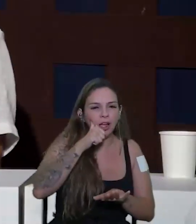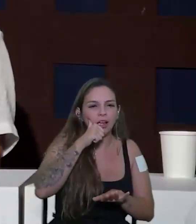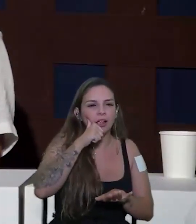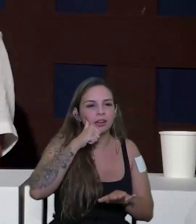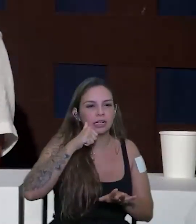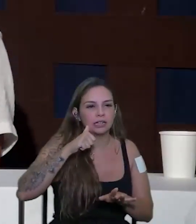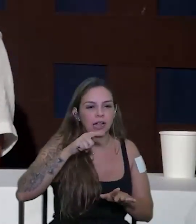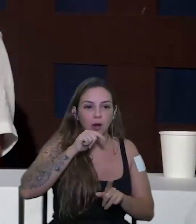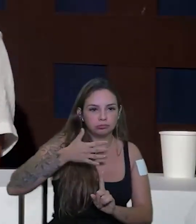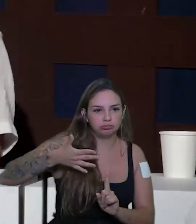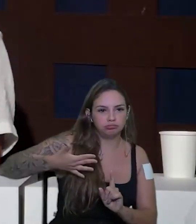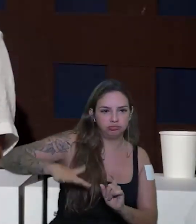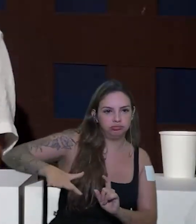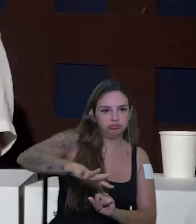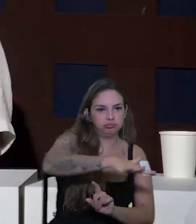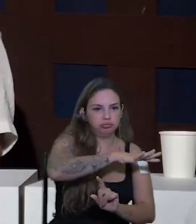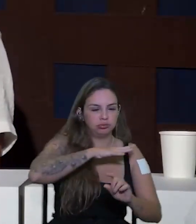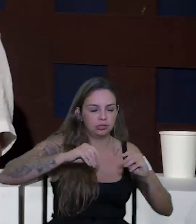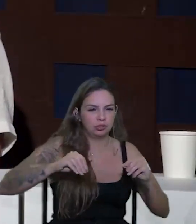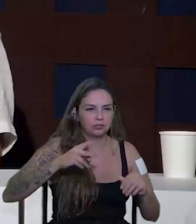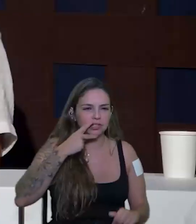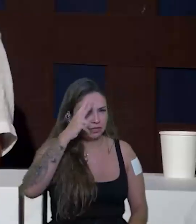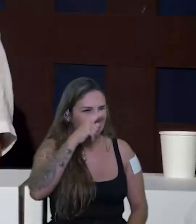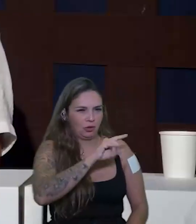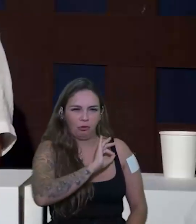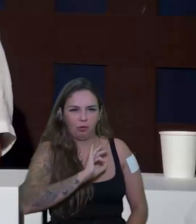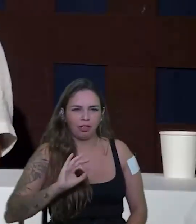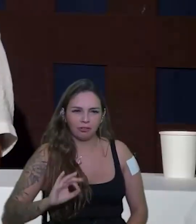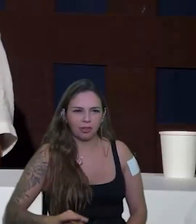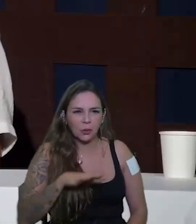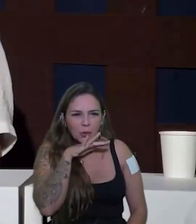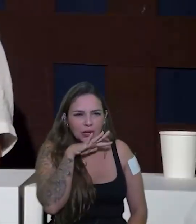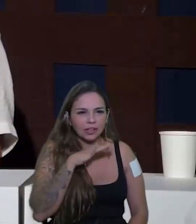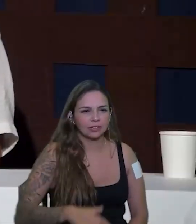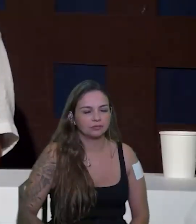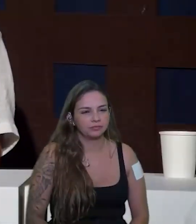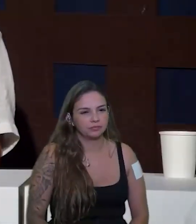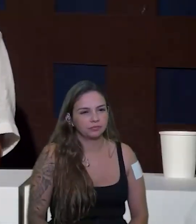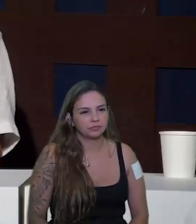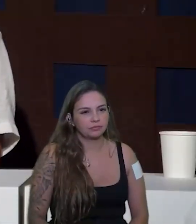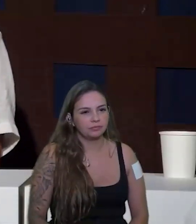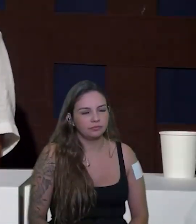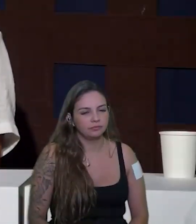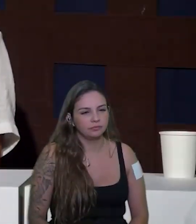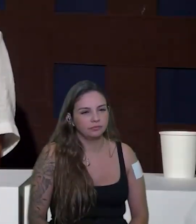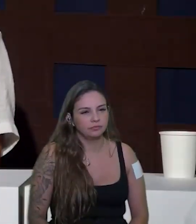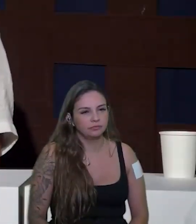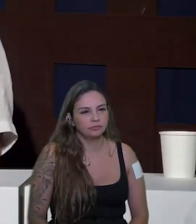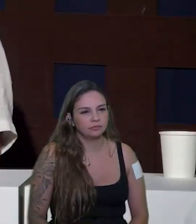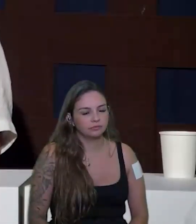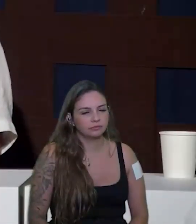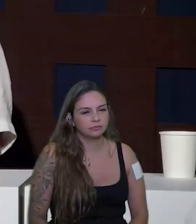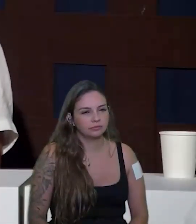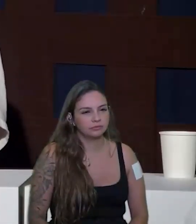tal. Aí o cara, mas que história terrível é essa, né? História ruim é essa, né? E